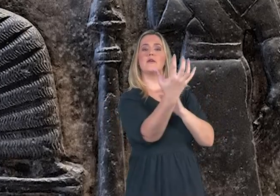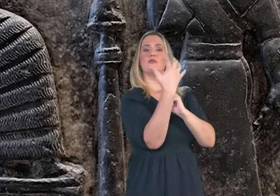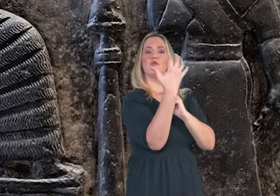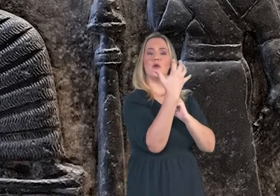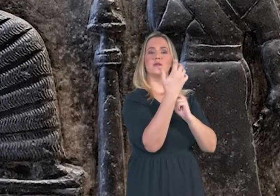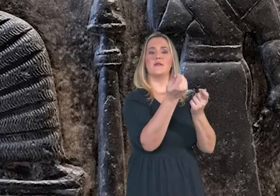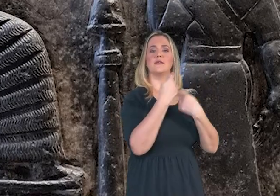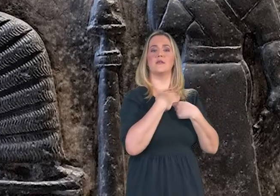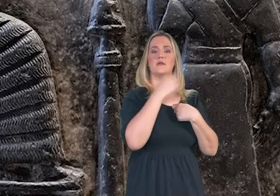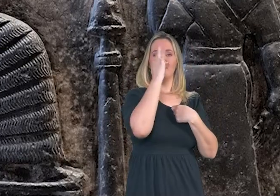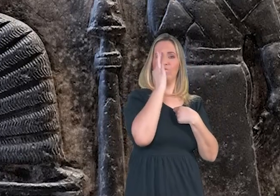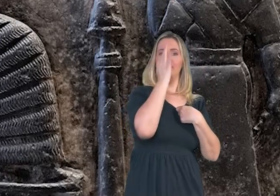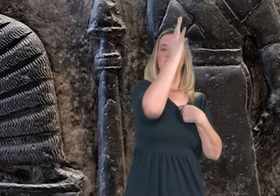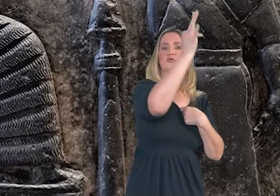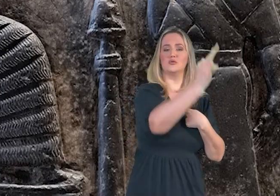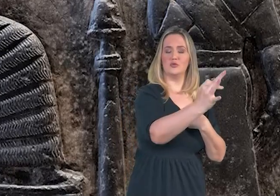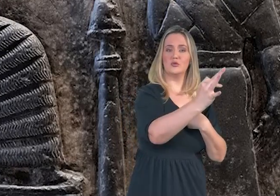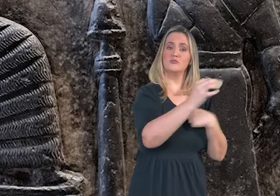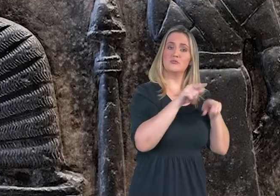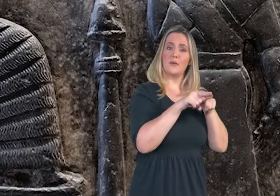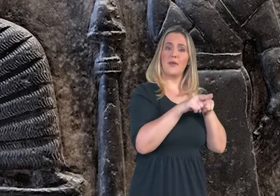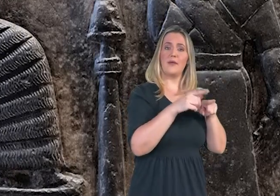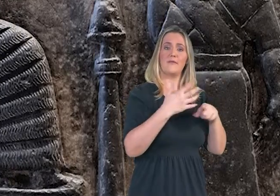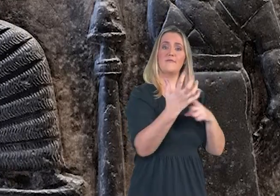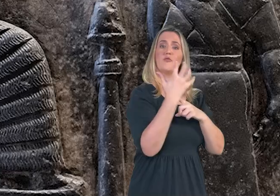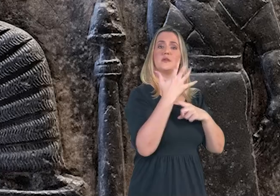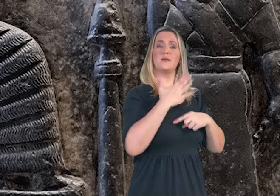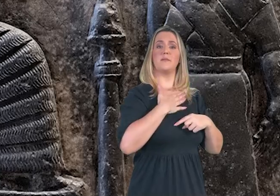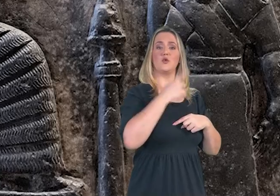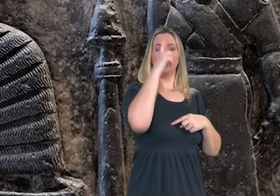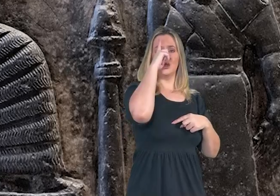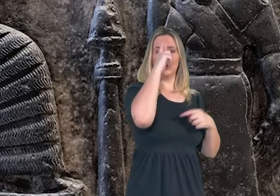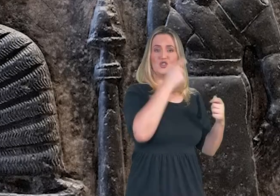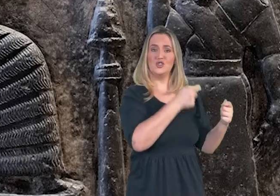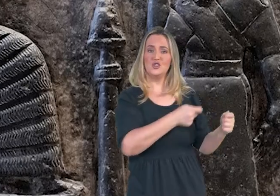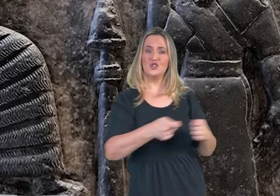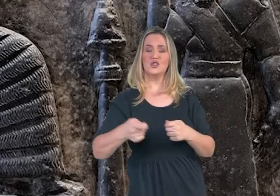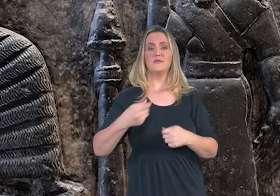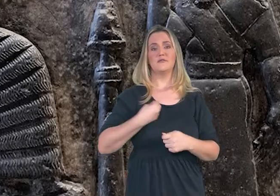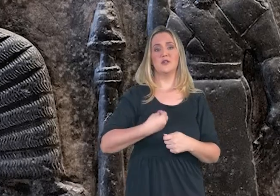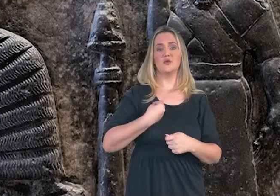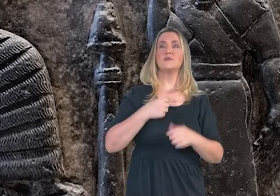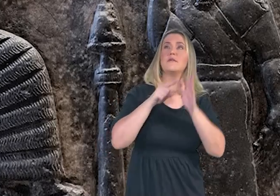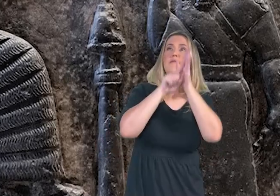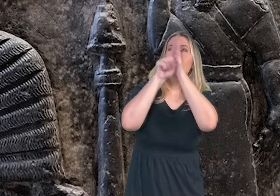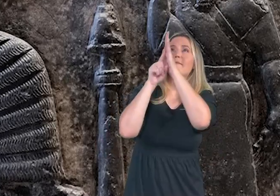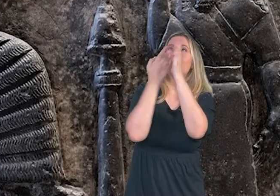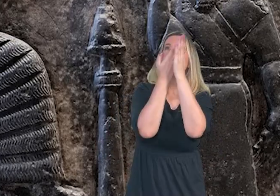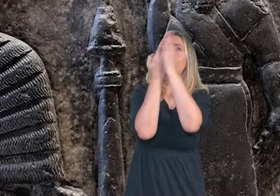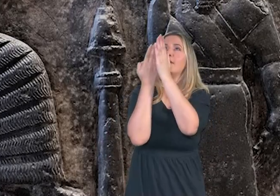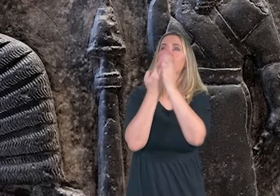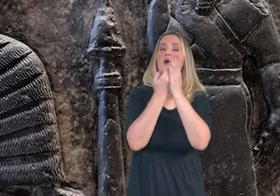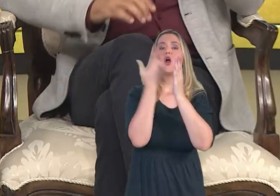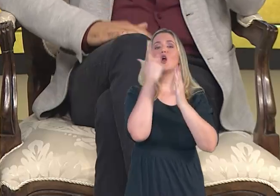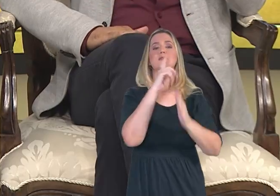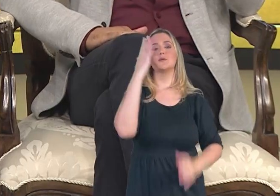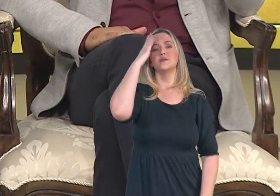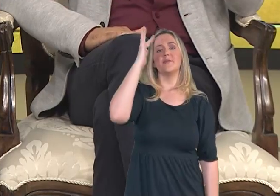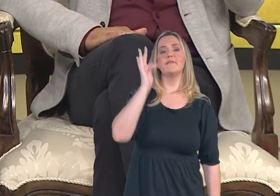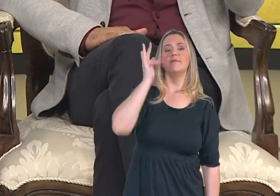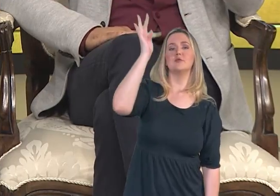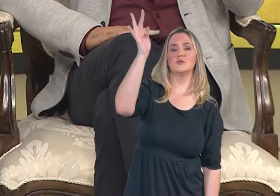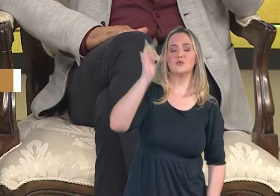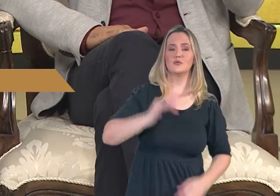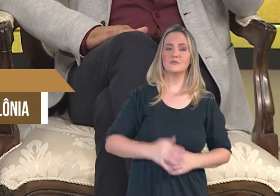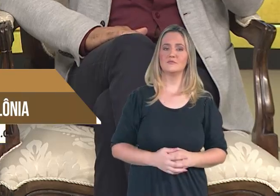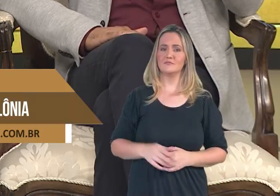afazeres da humanidade. Então, a partir do estudo das estrelas, eles podiam desvendar o presente e prever o futuro. A